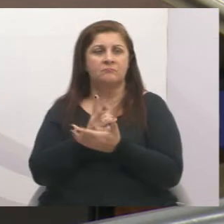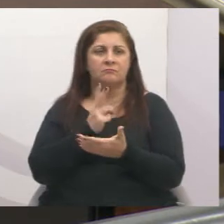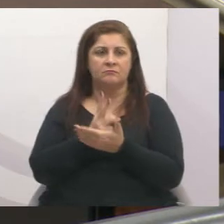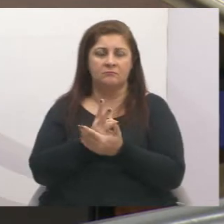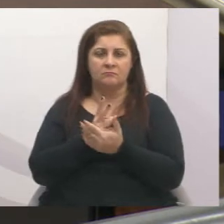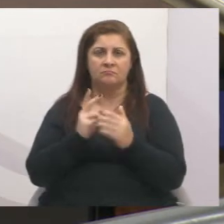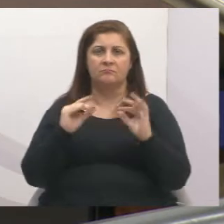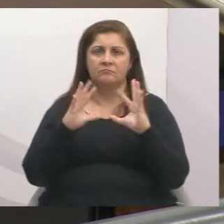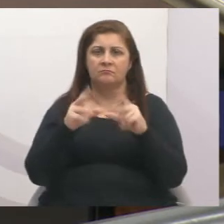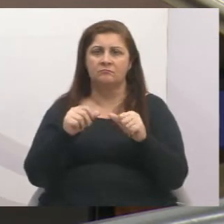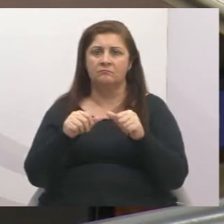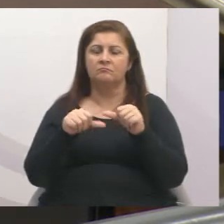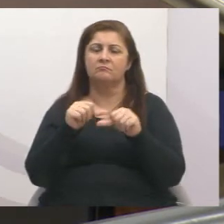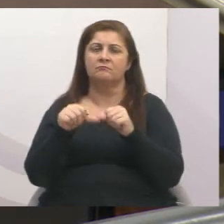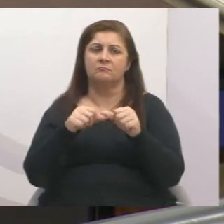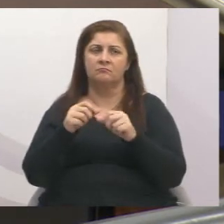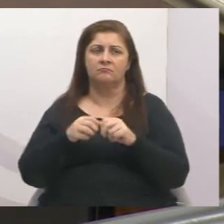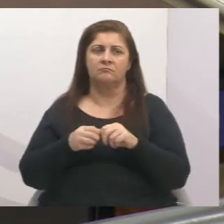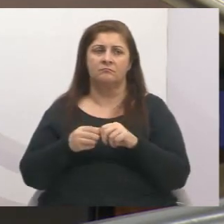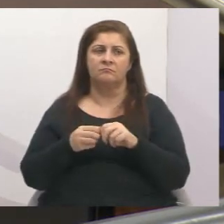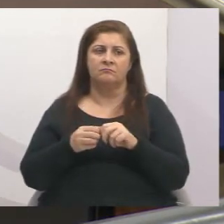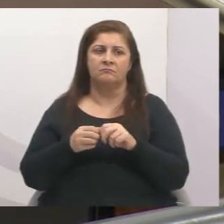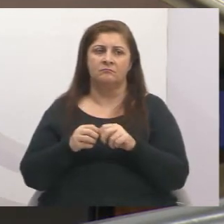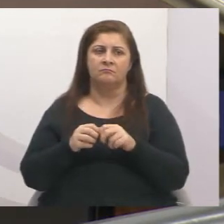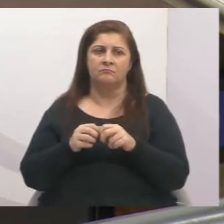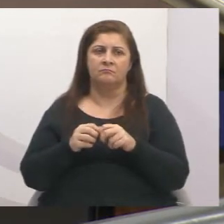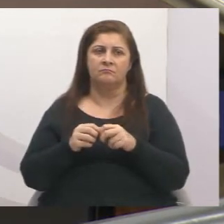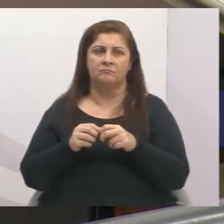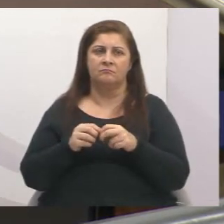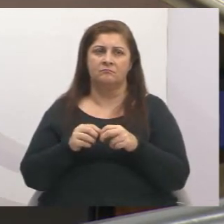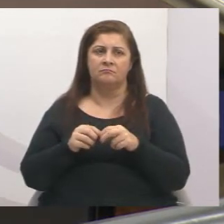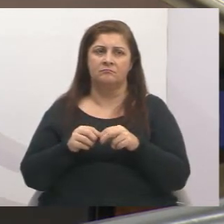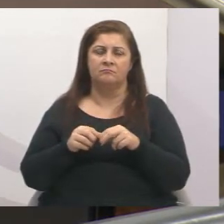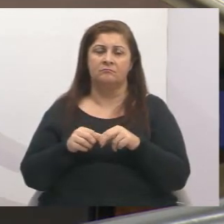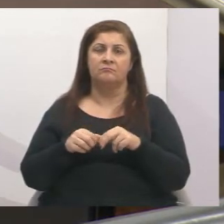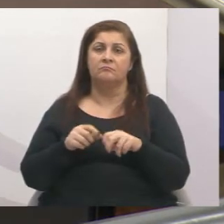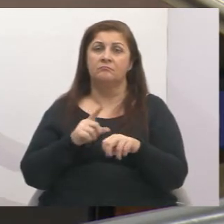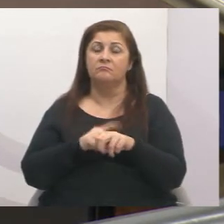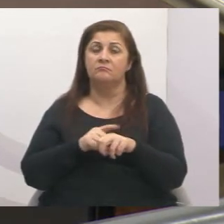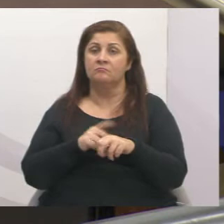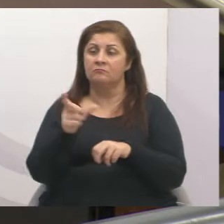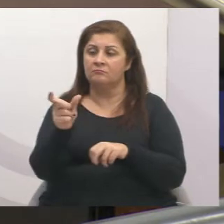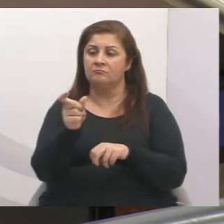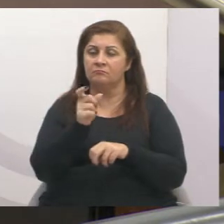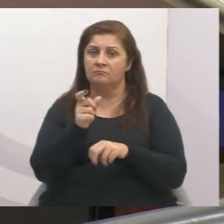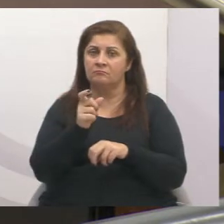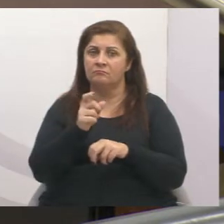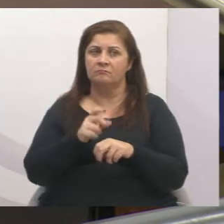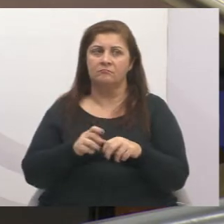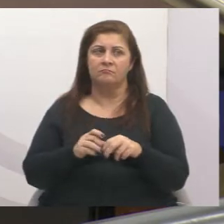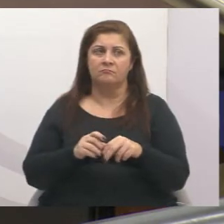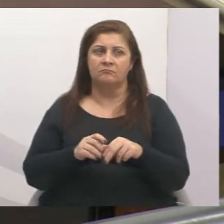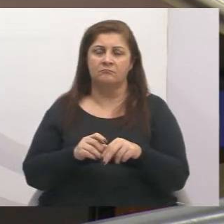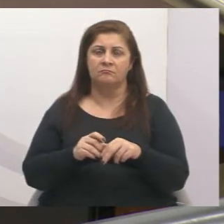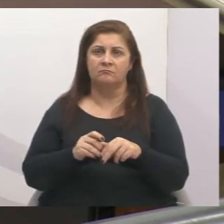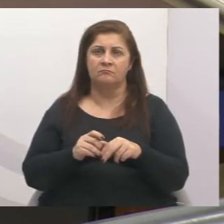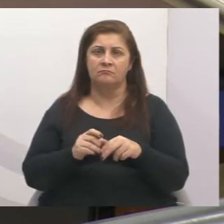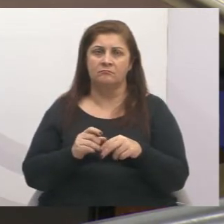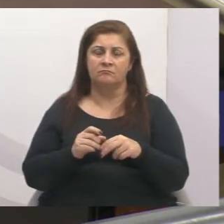essas mudanças, essas modificações, para que a gente possa, no tempo mais curto possível, se